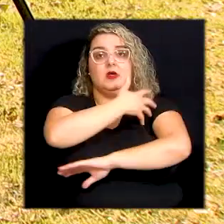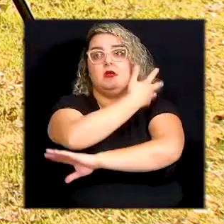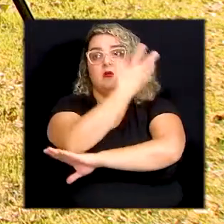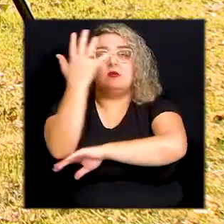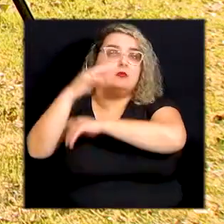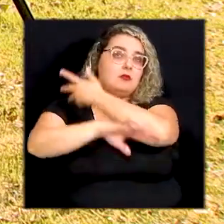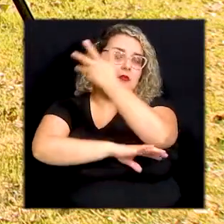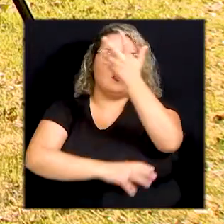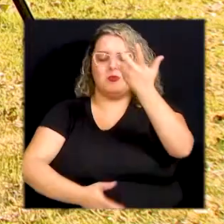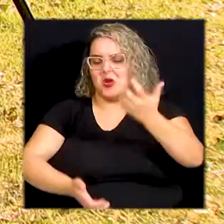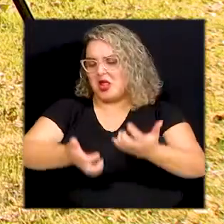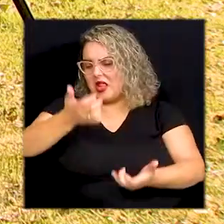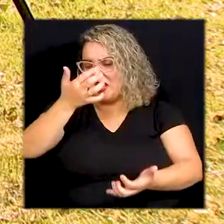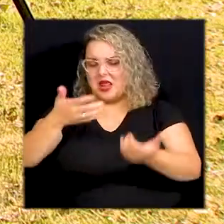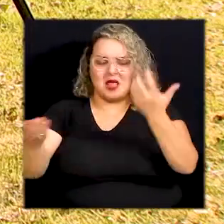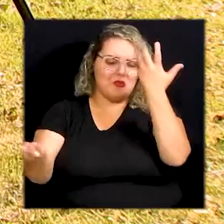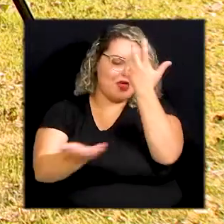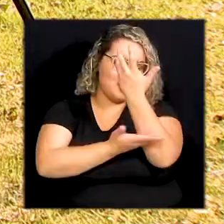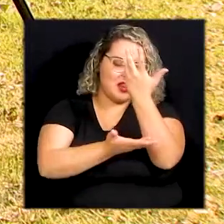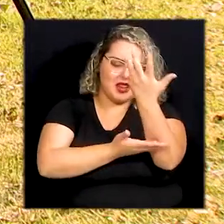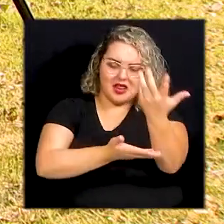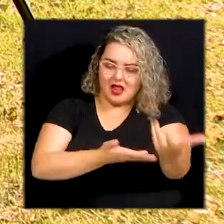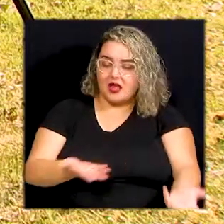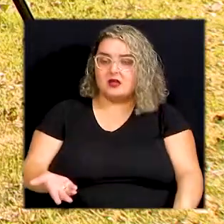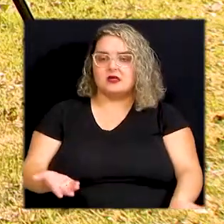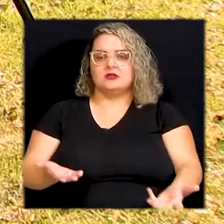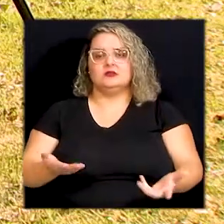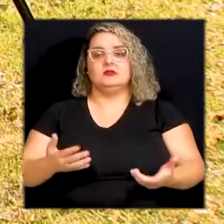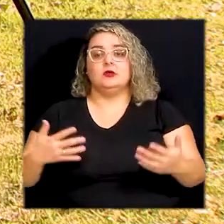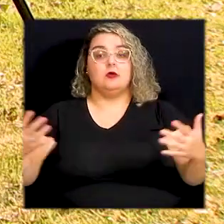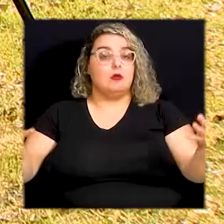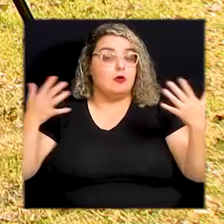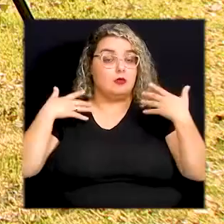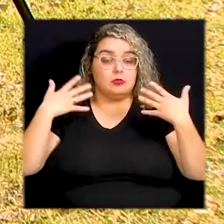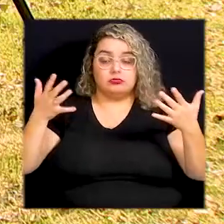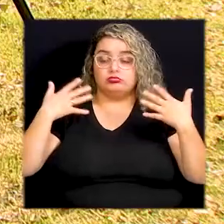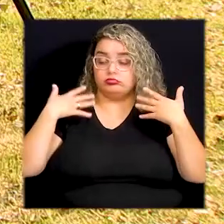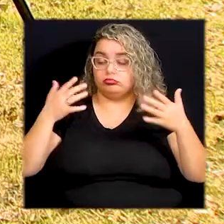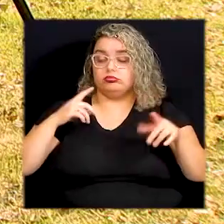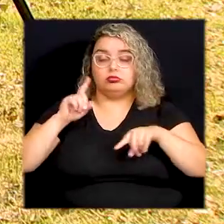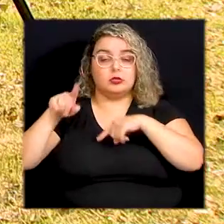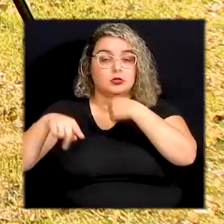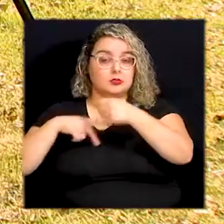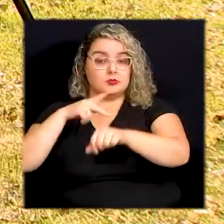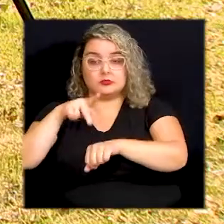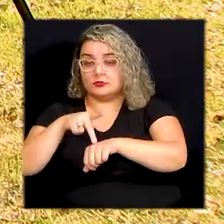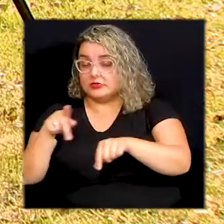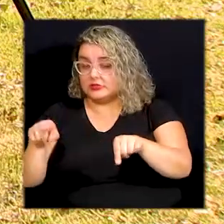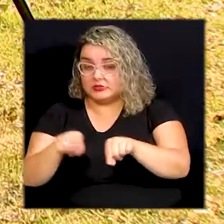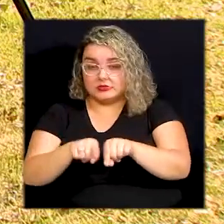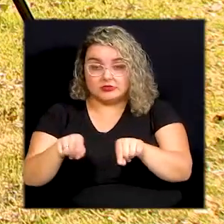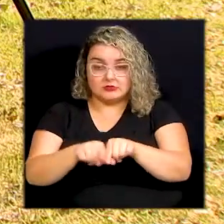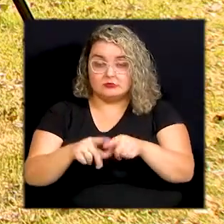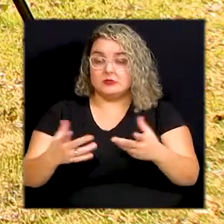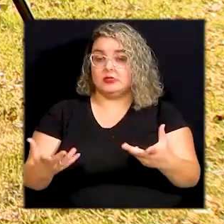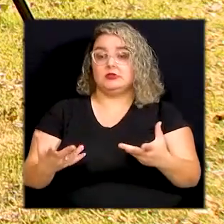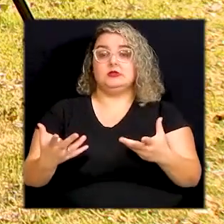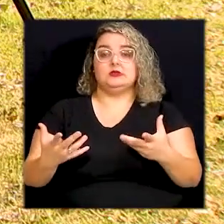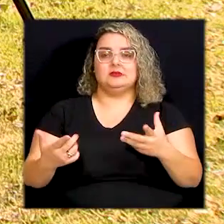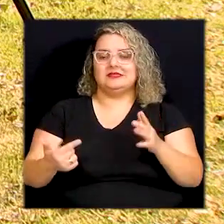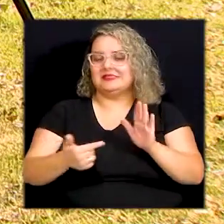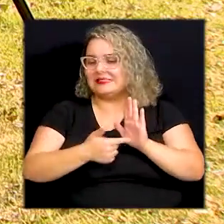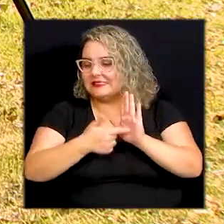parar, notícias de queimadas recorde. Essas ondas de calor em outros países também, essa